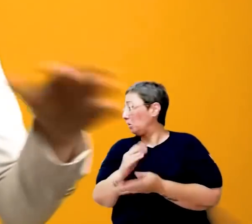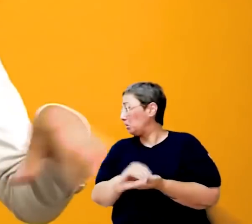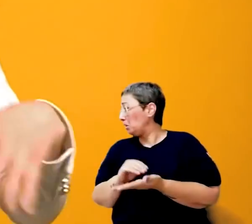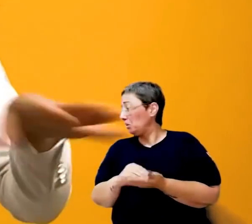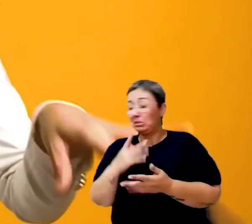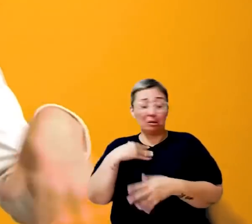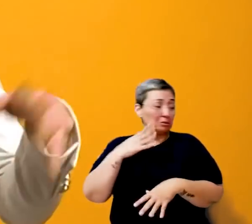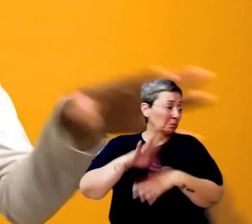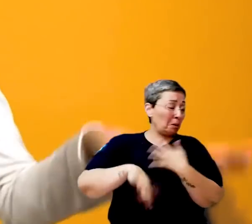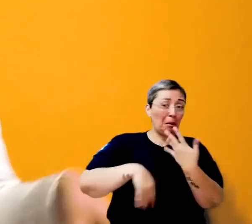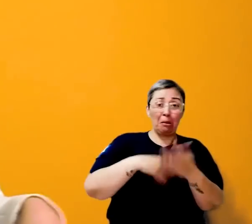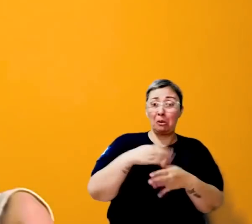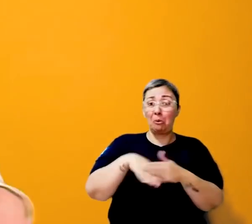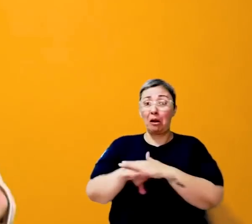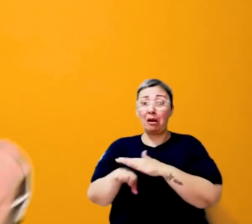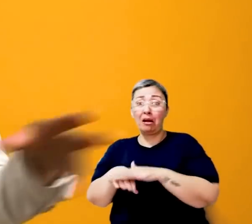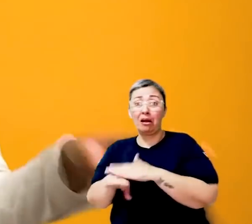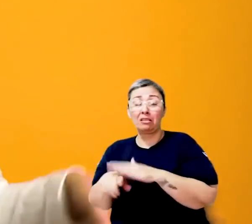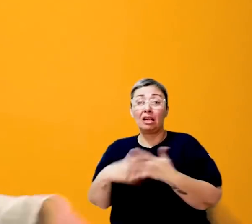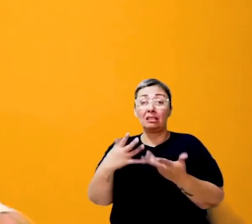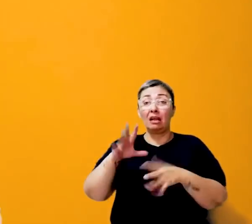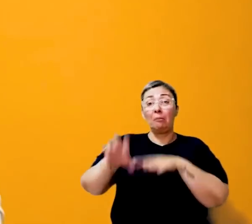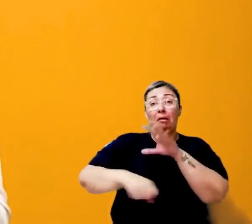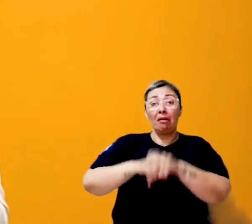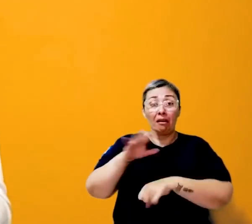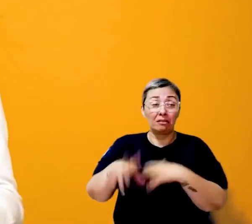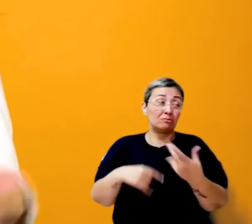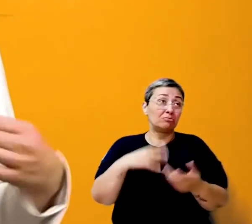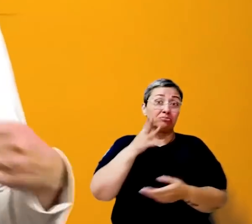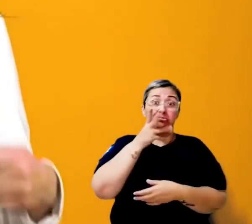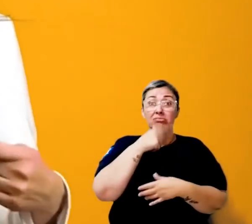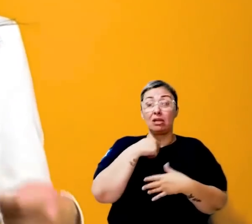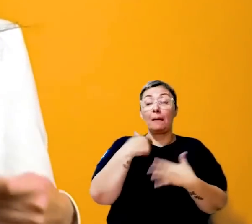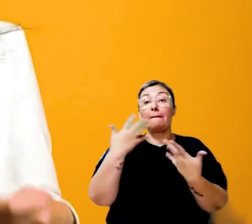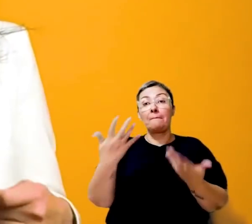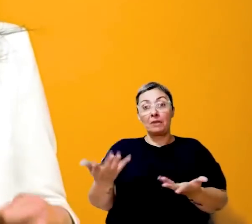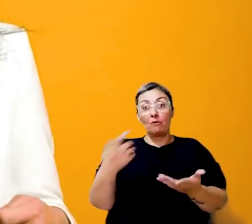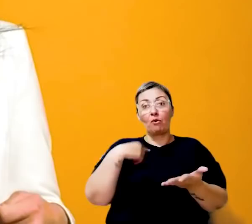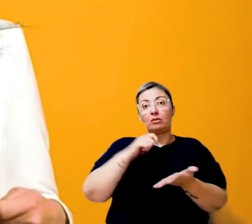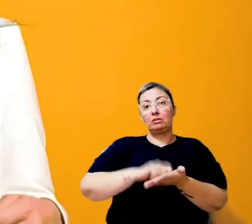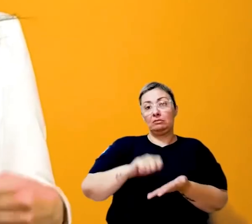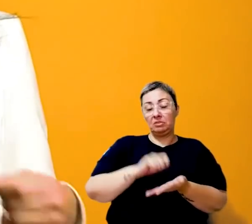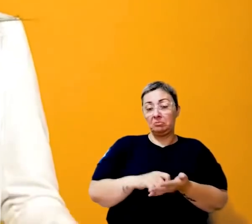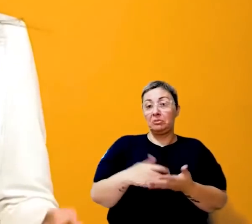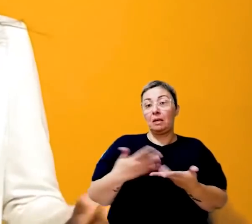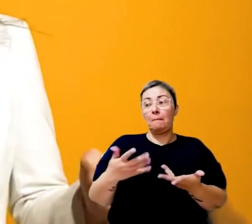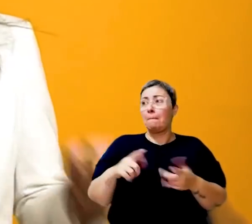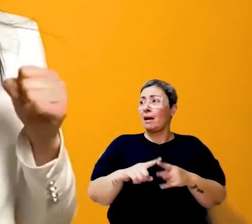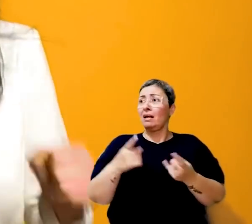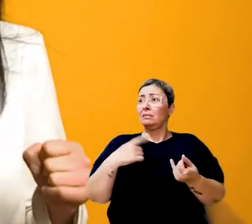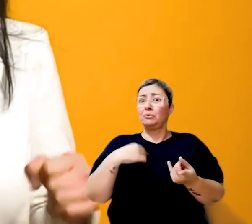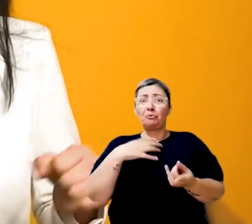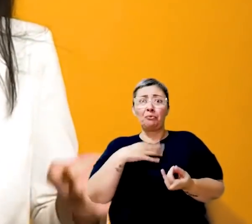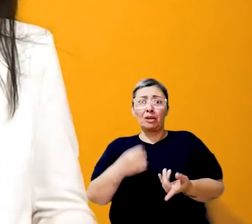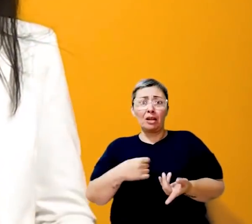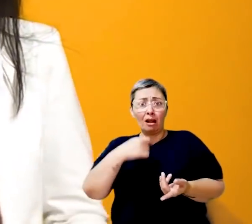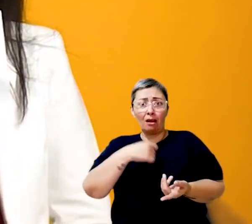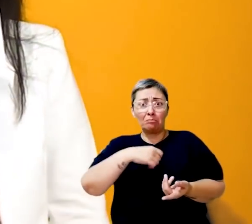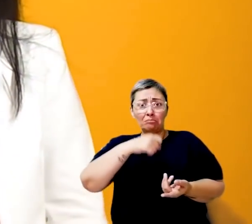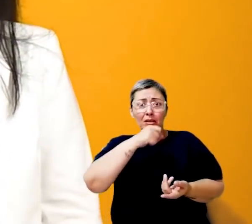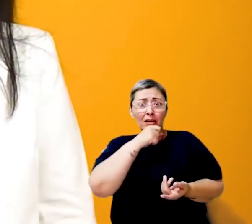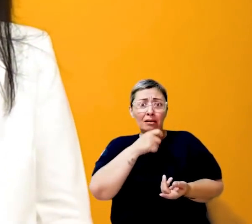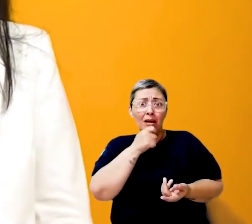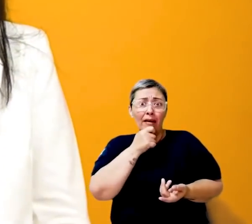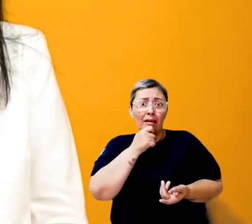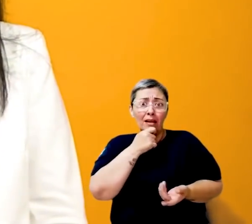nossa, minhas coisas estão tudo guardada até eu tirar tudo isso, então eu vou escrever. Mas meu filho, ele não sabe ler